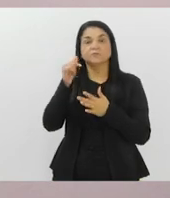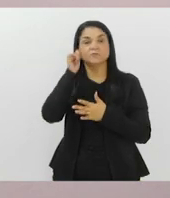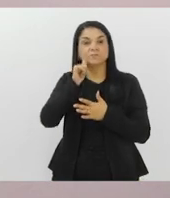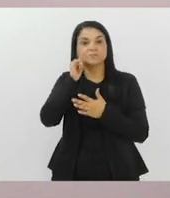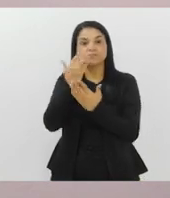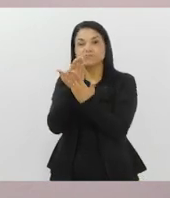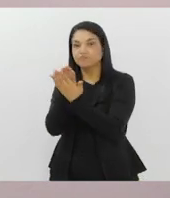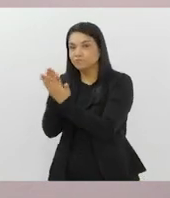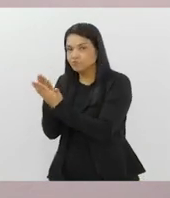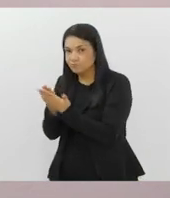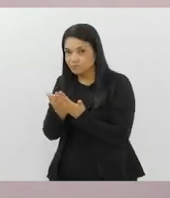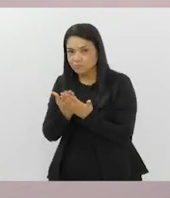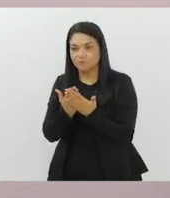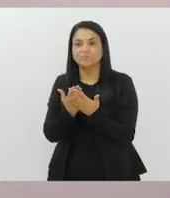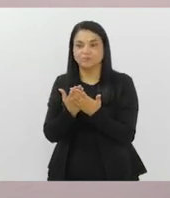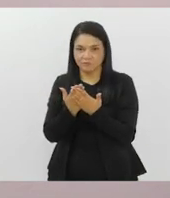né?